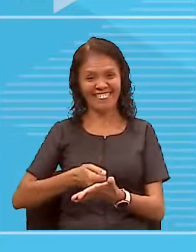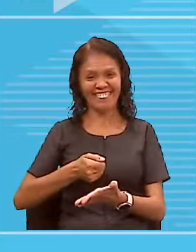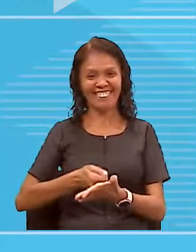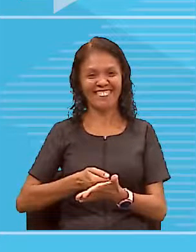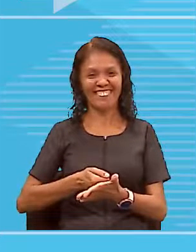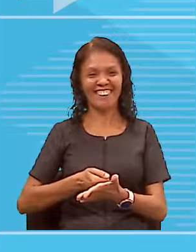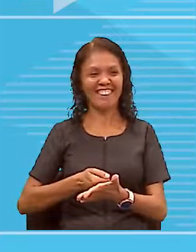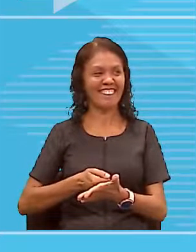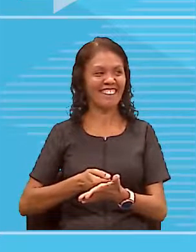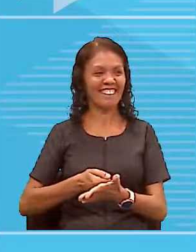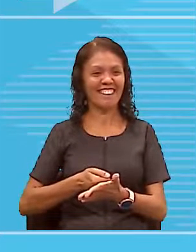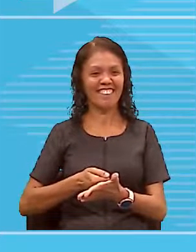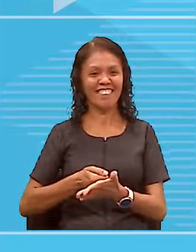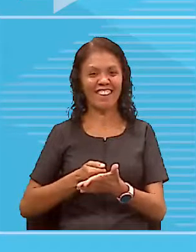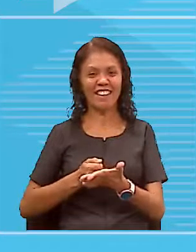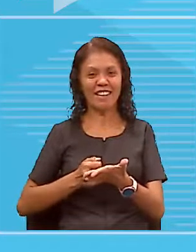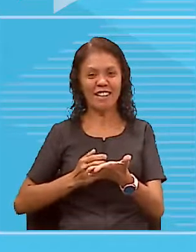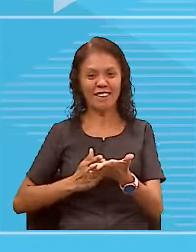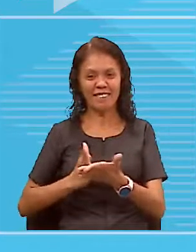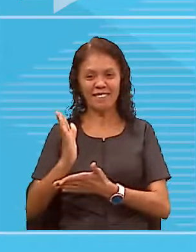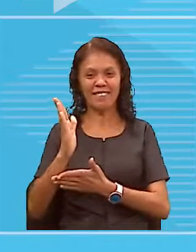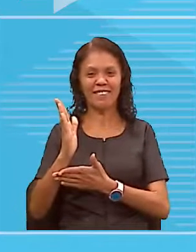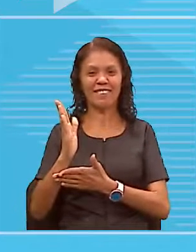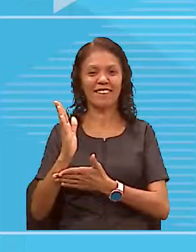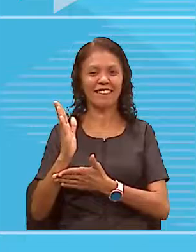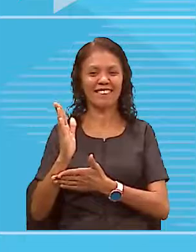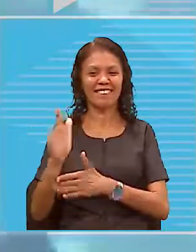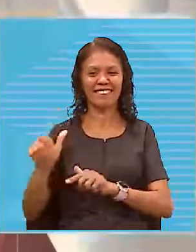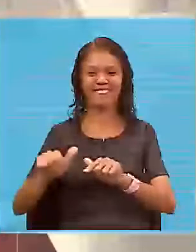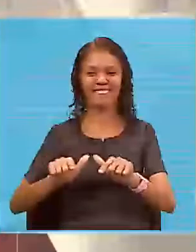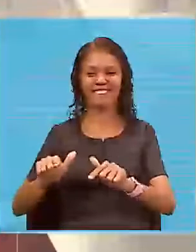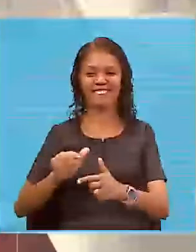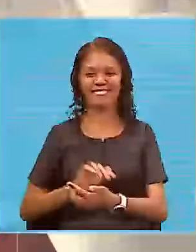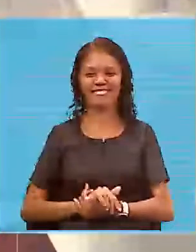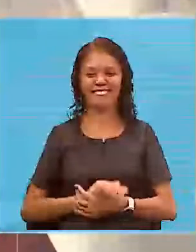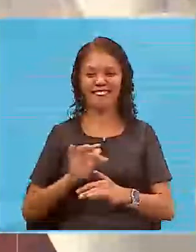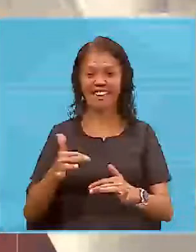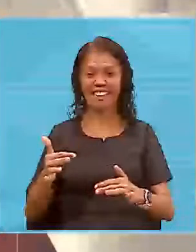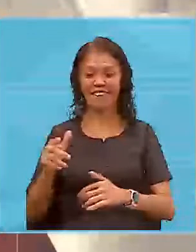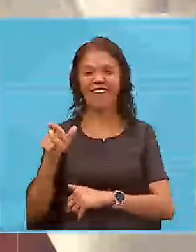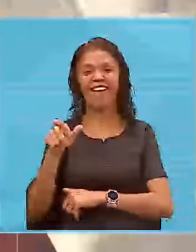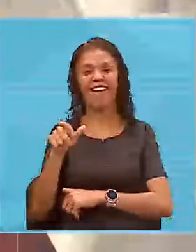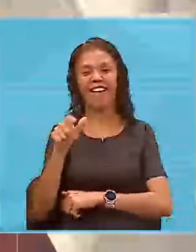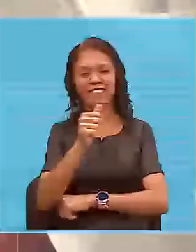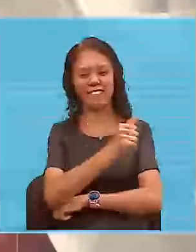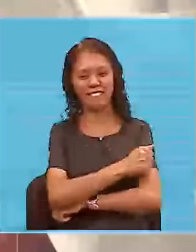vaga de emprego. Ok? Não saia daí, meu querido e amado